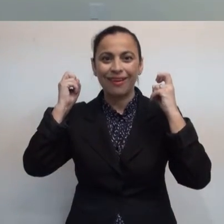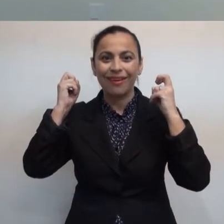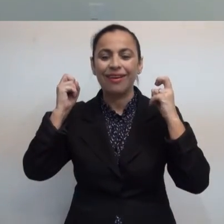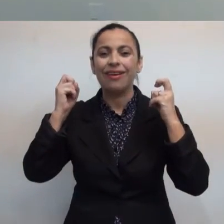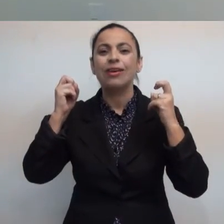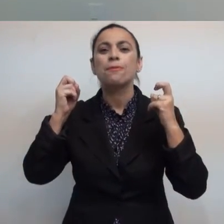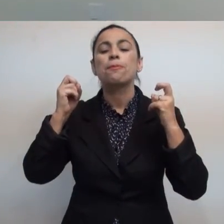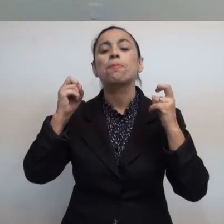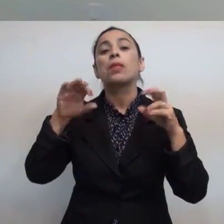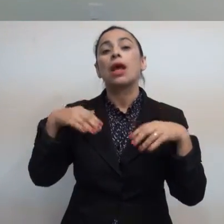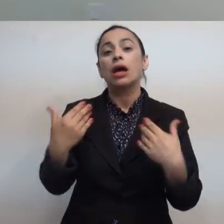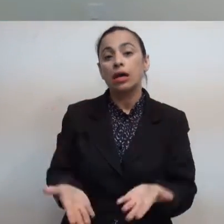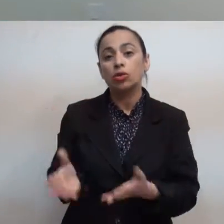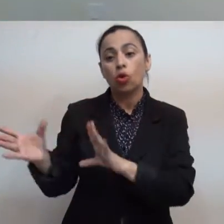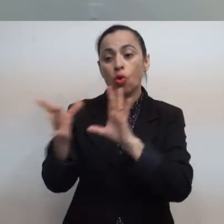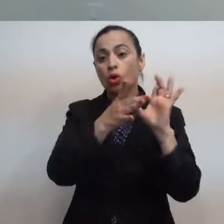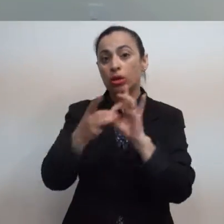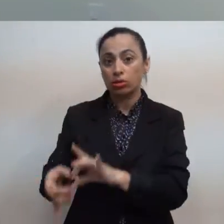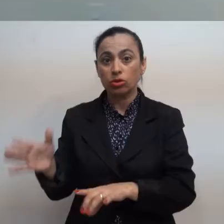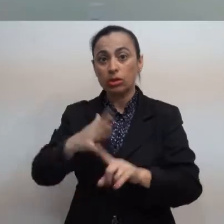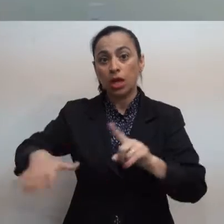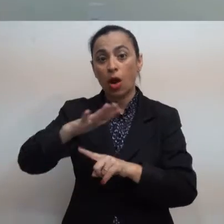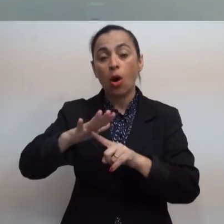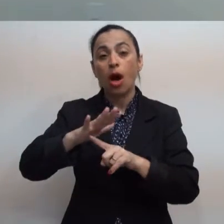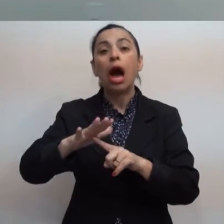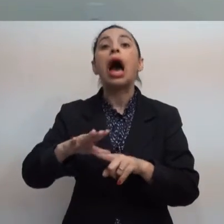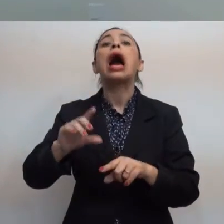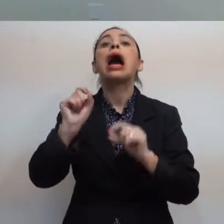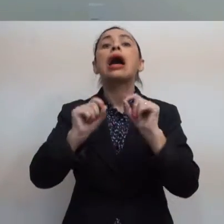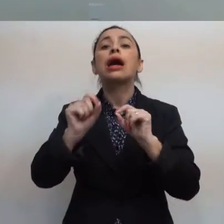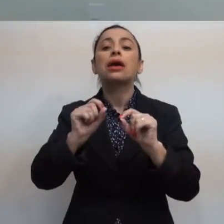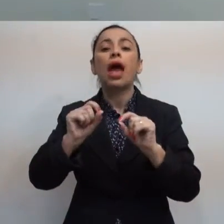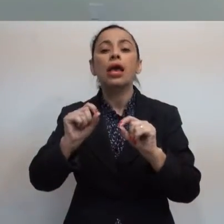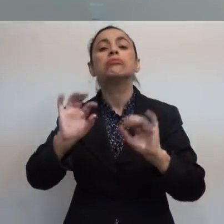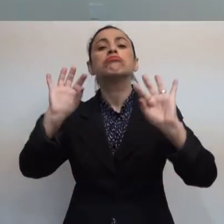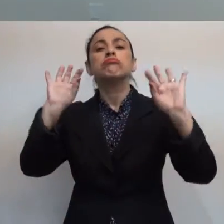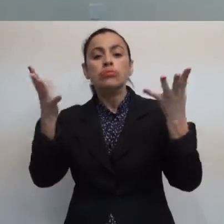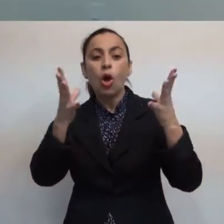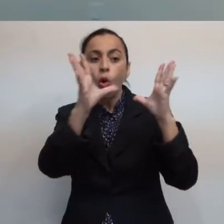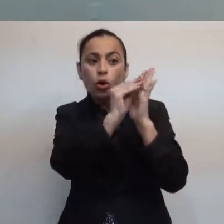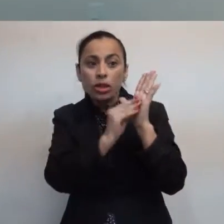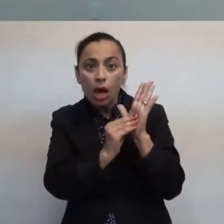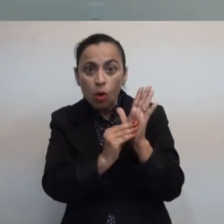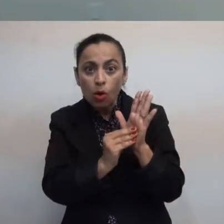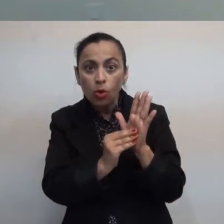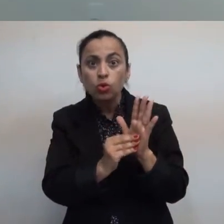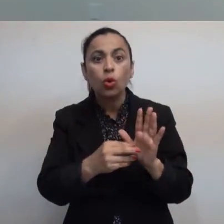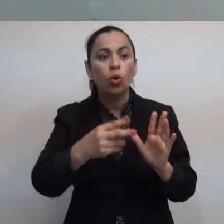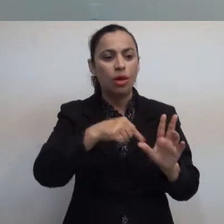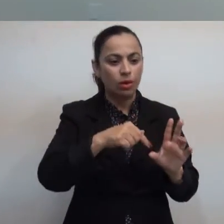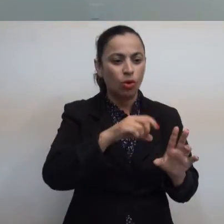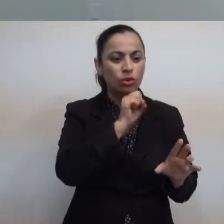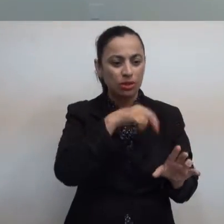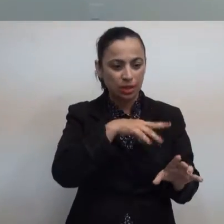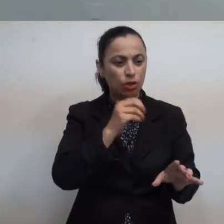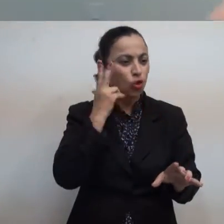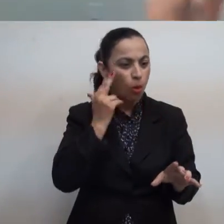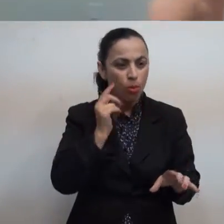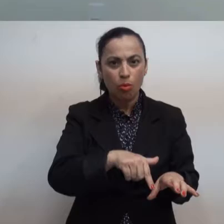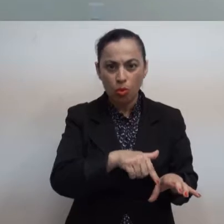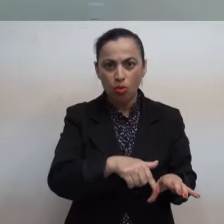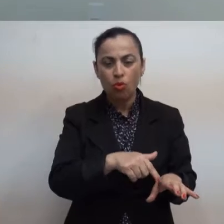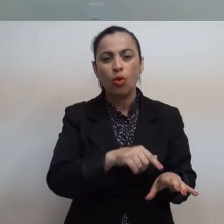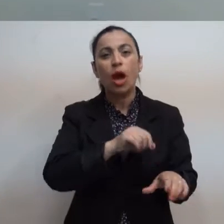por todos no contexto social. E daí quem faz um conteúdo sair desse